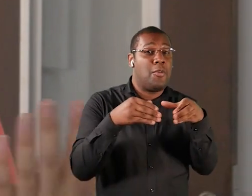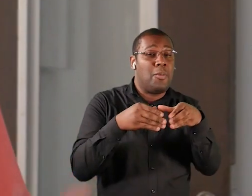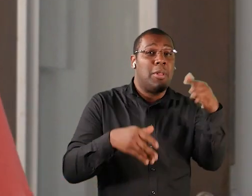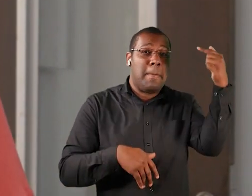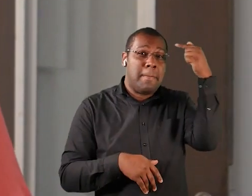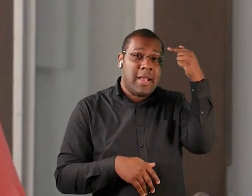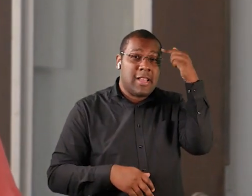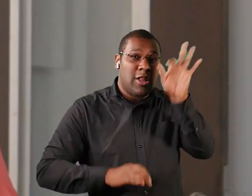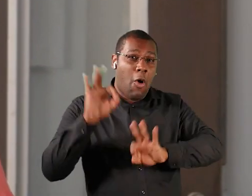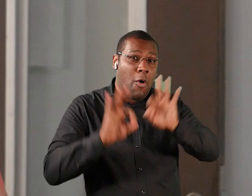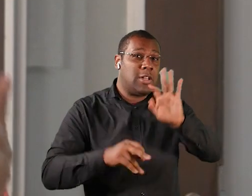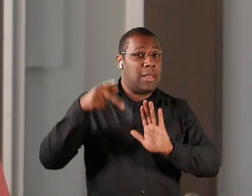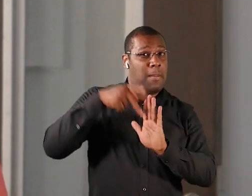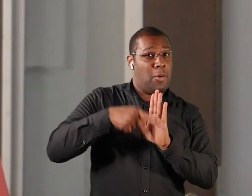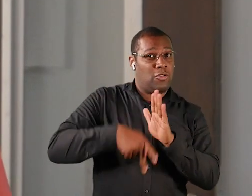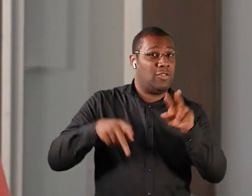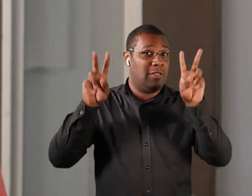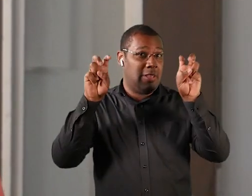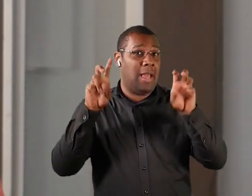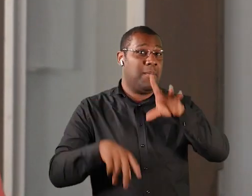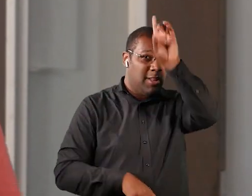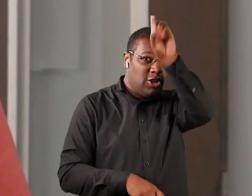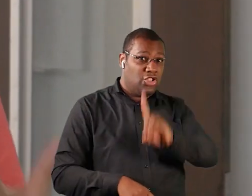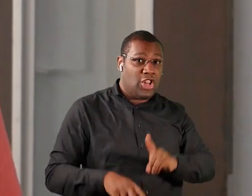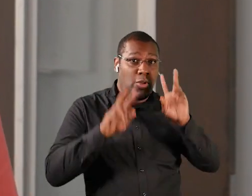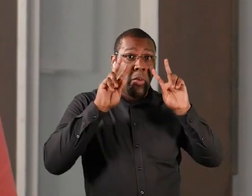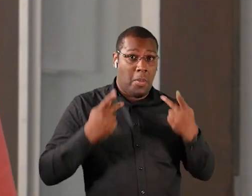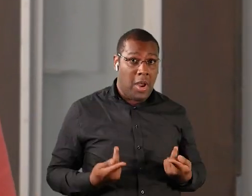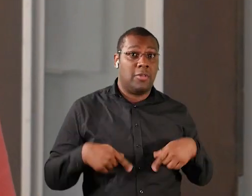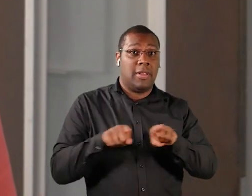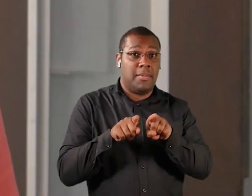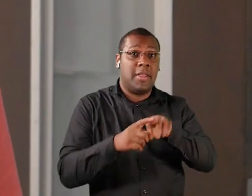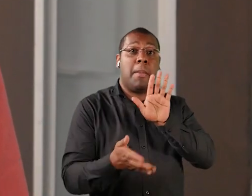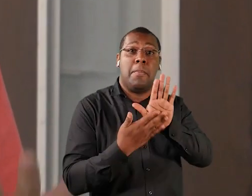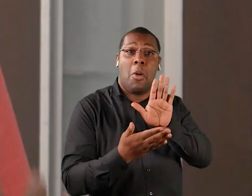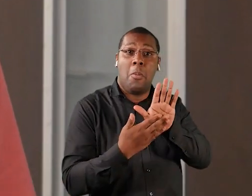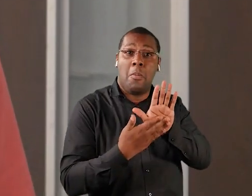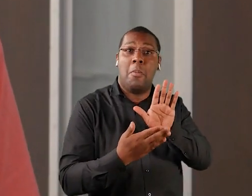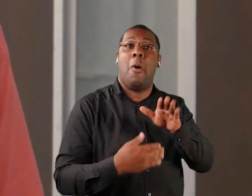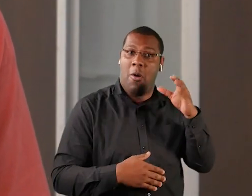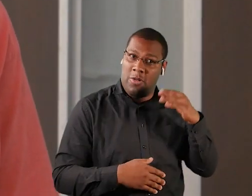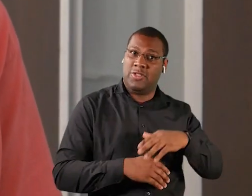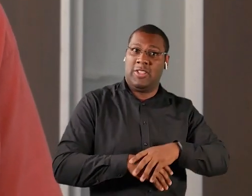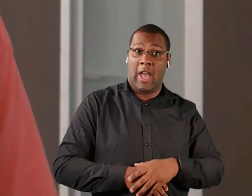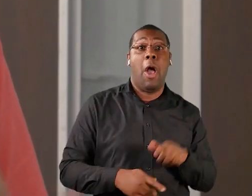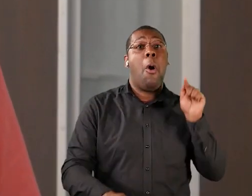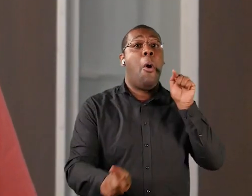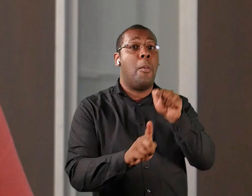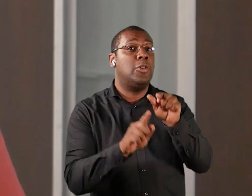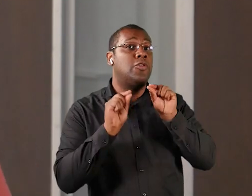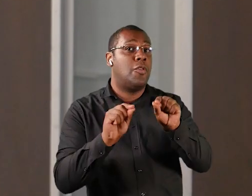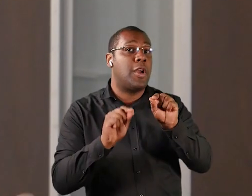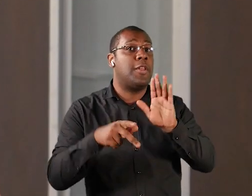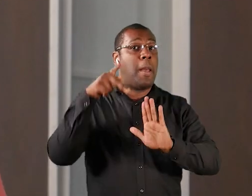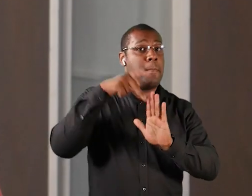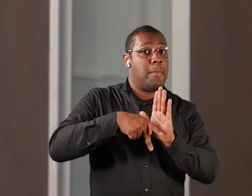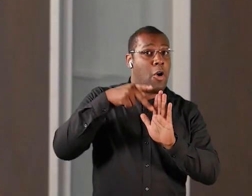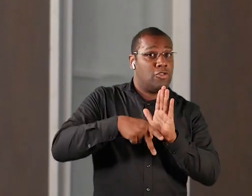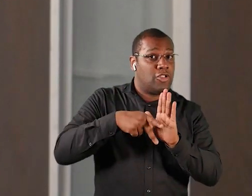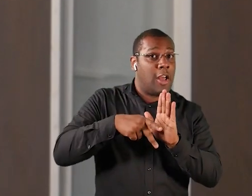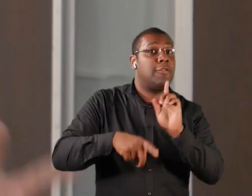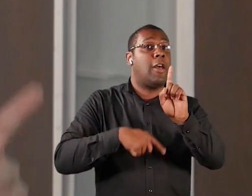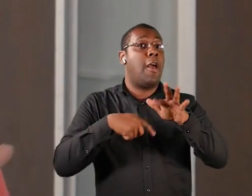que pensar em um projeto sobre direitos humanos e propor soluções. O objetivo é fazer esse protótipo sair